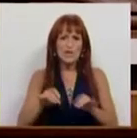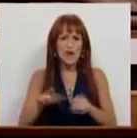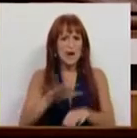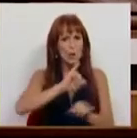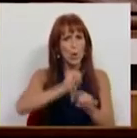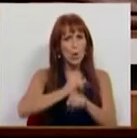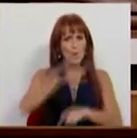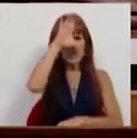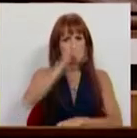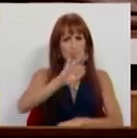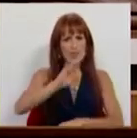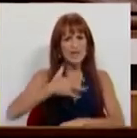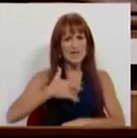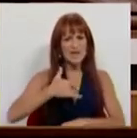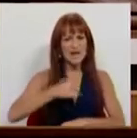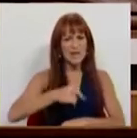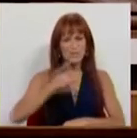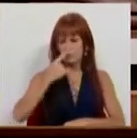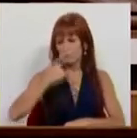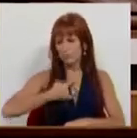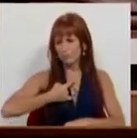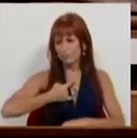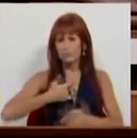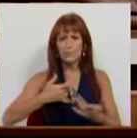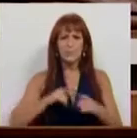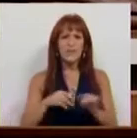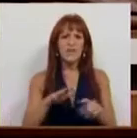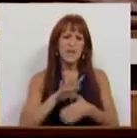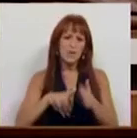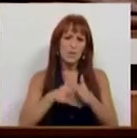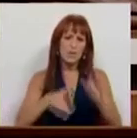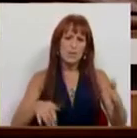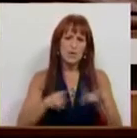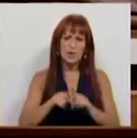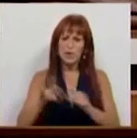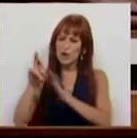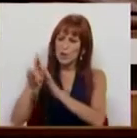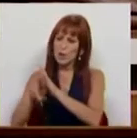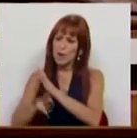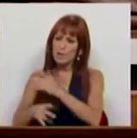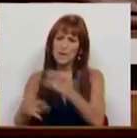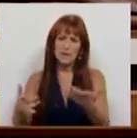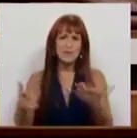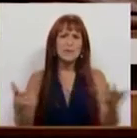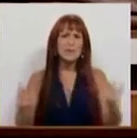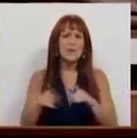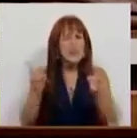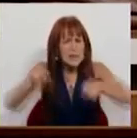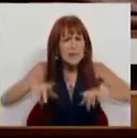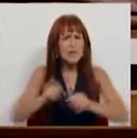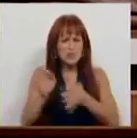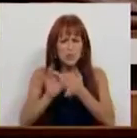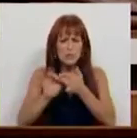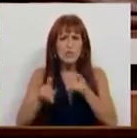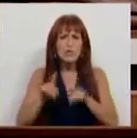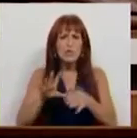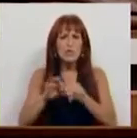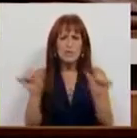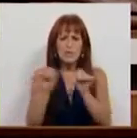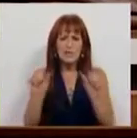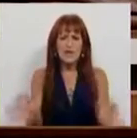o governo PSD-CDS falhou. Quer na programação, quer na regulamentação, quer mesmo nos elementos de gestão dos